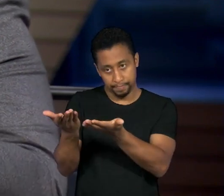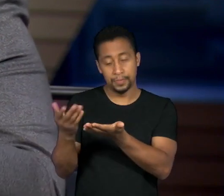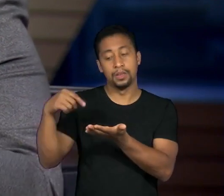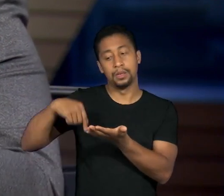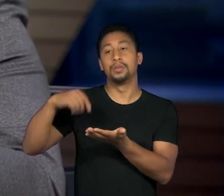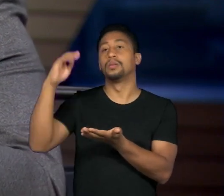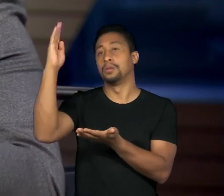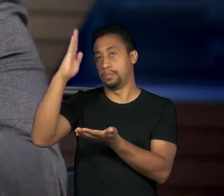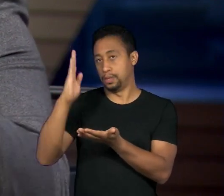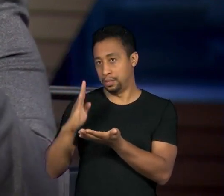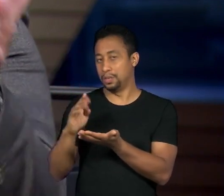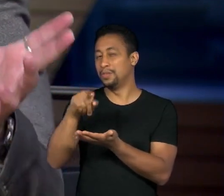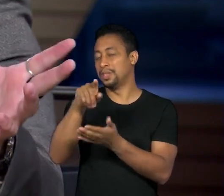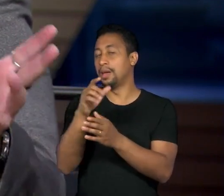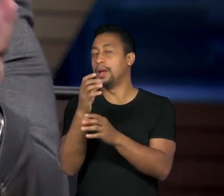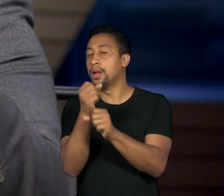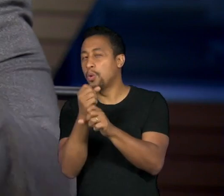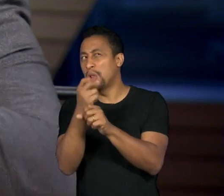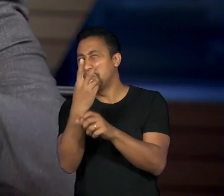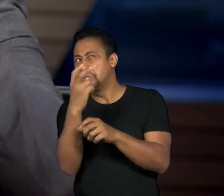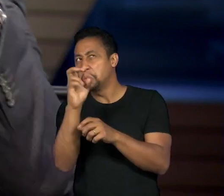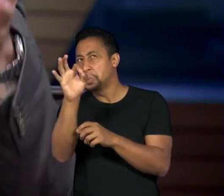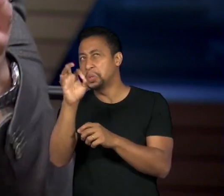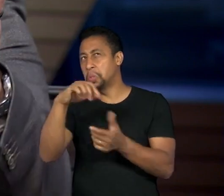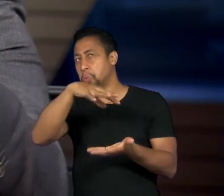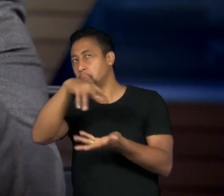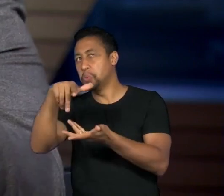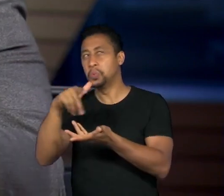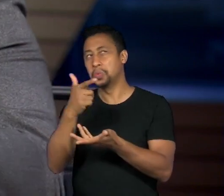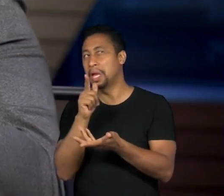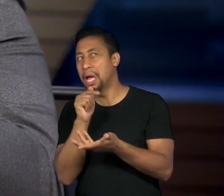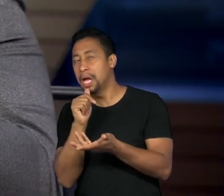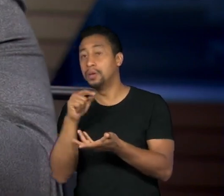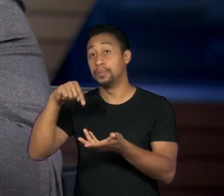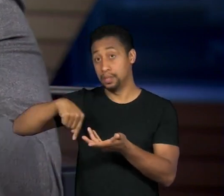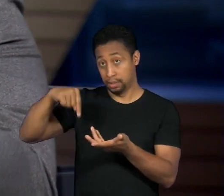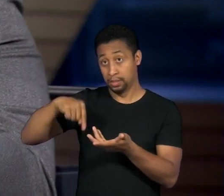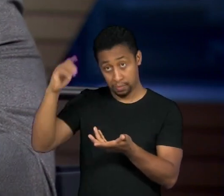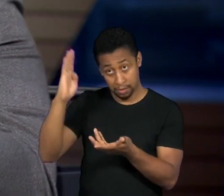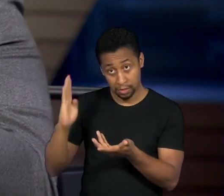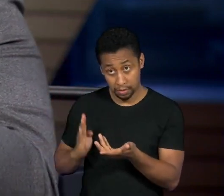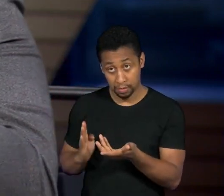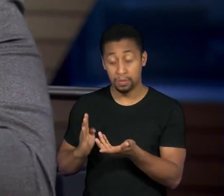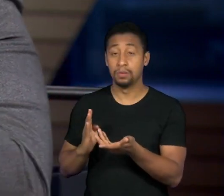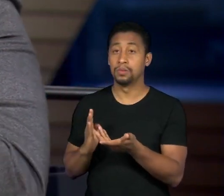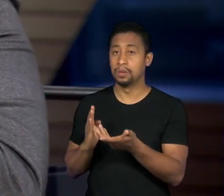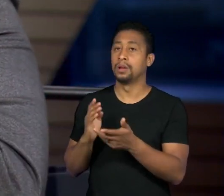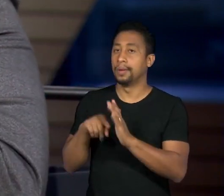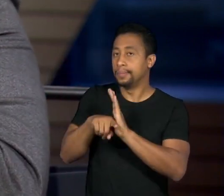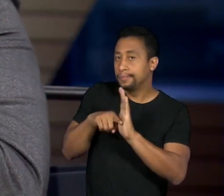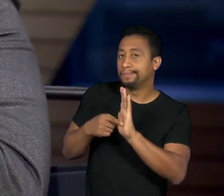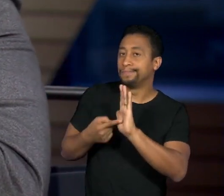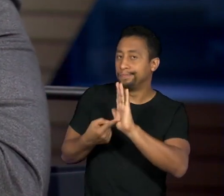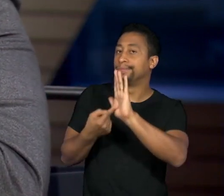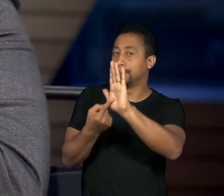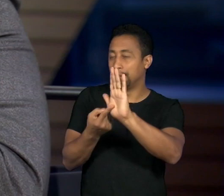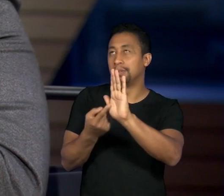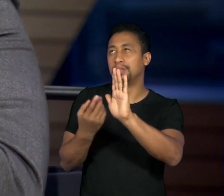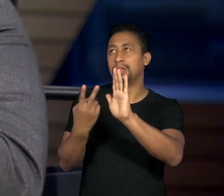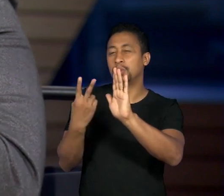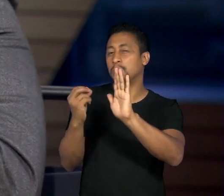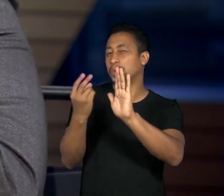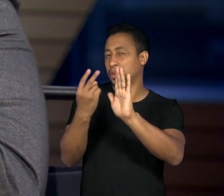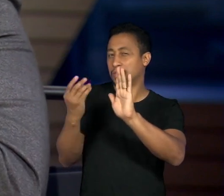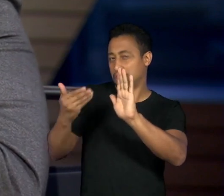às vezes você fala 25% da população mundial, parece uma coisa muito distante, né? No Brasil, segundo os últimos dados divulgados em